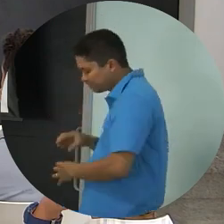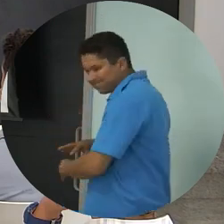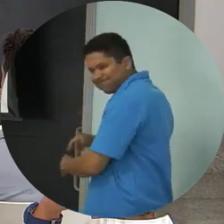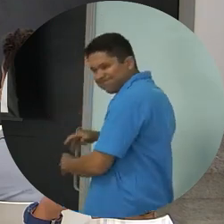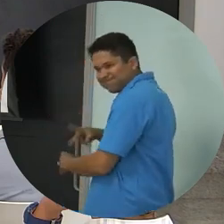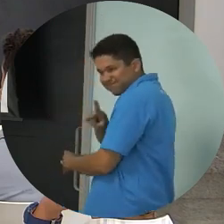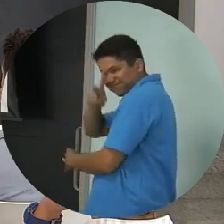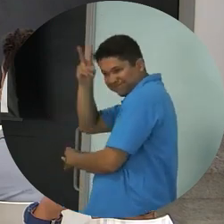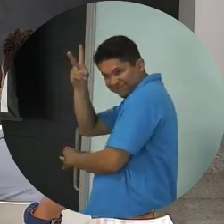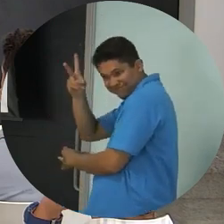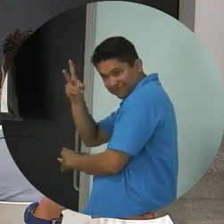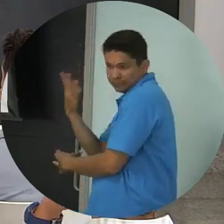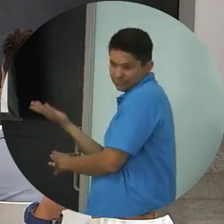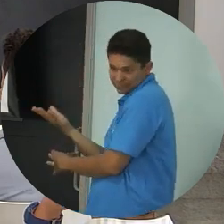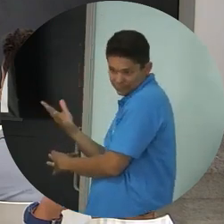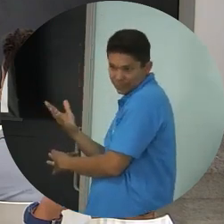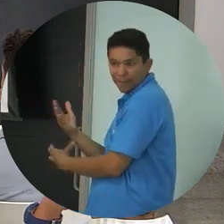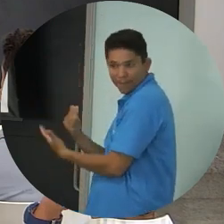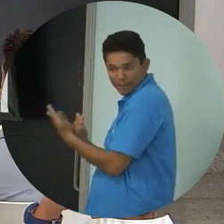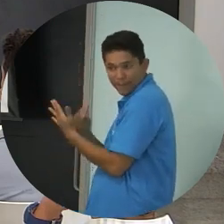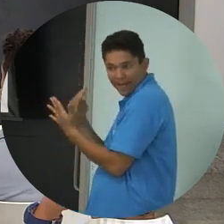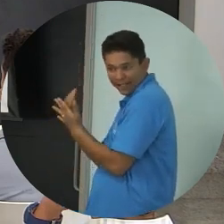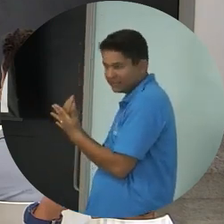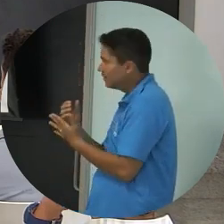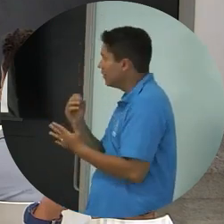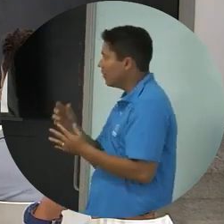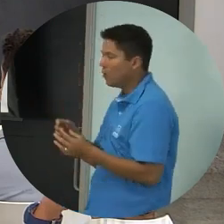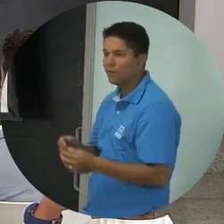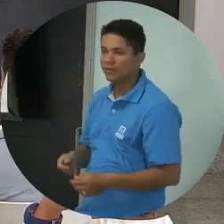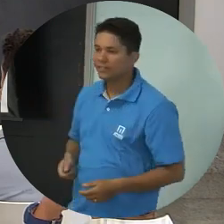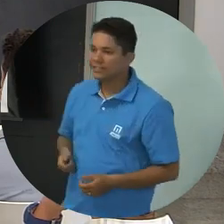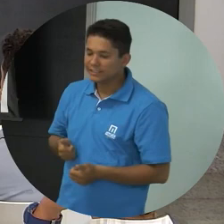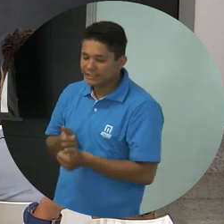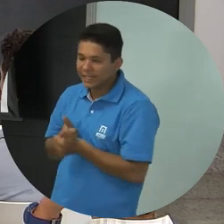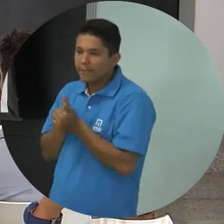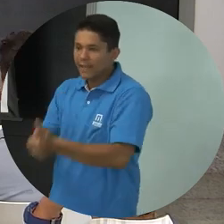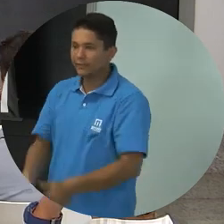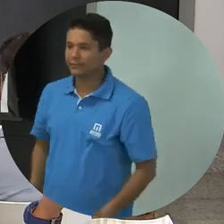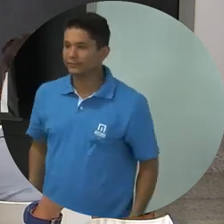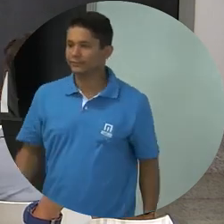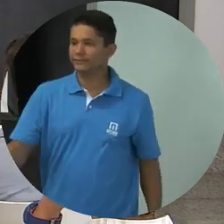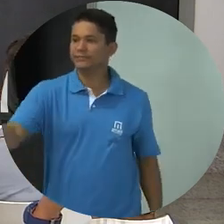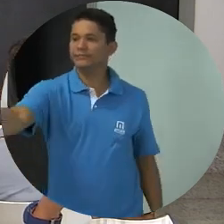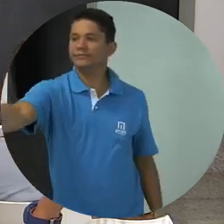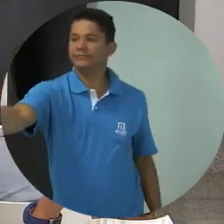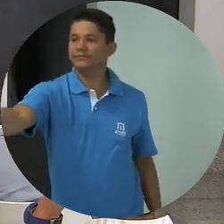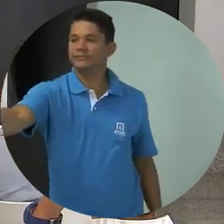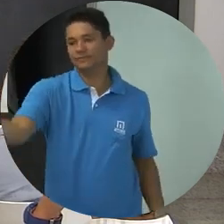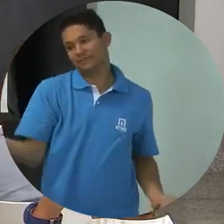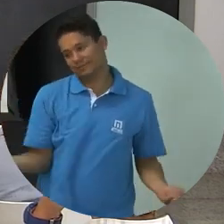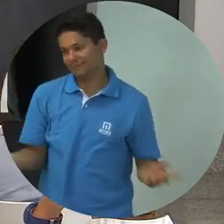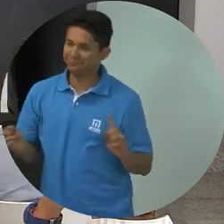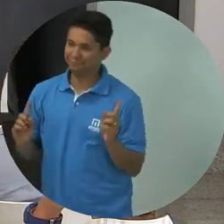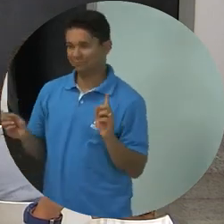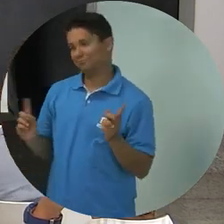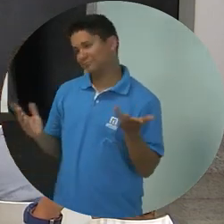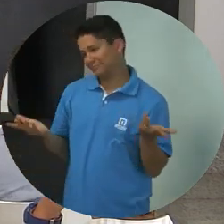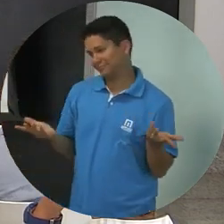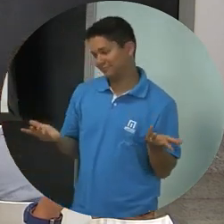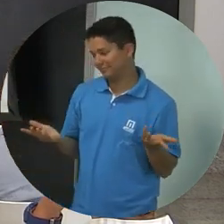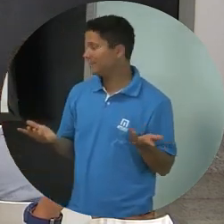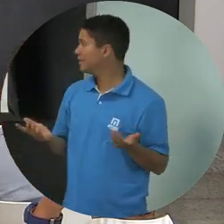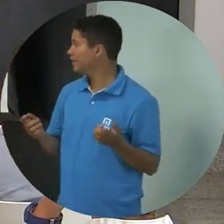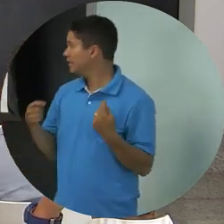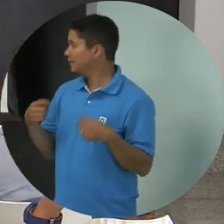mais vazão, né? Ou você vai esticar a mangueira até lá, né? Essa é a opção. Então, aquele negócio, você tem que ter um equipamento,